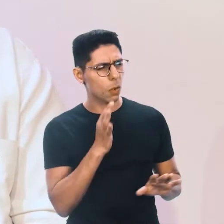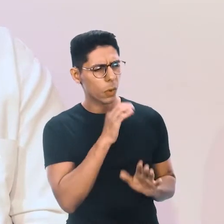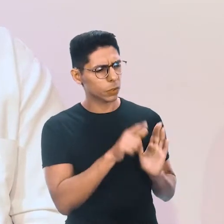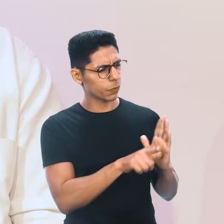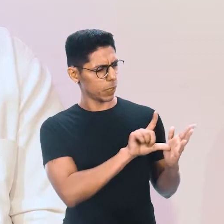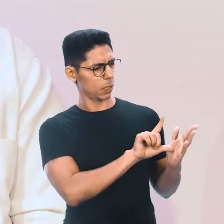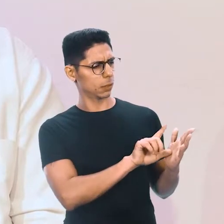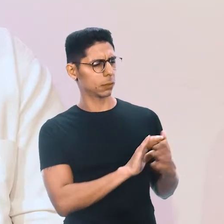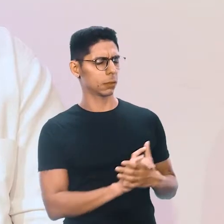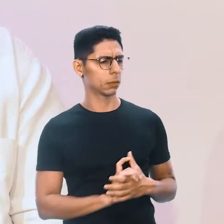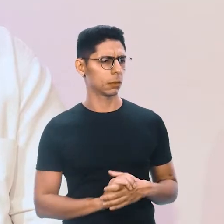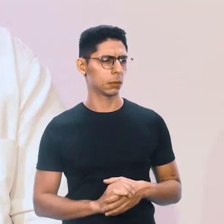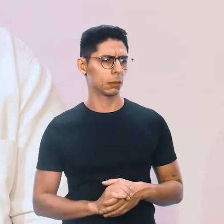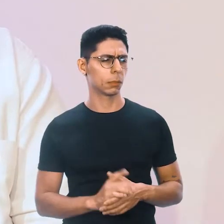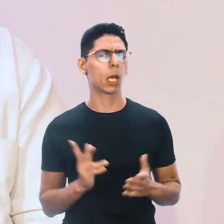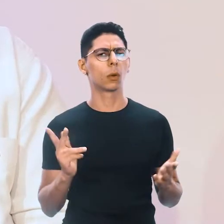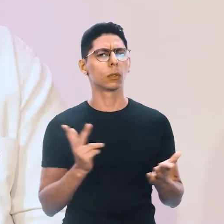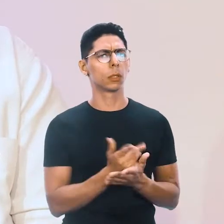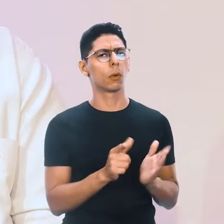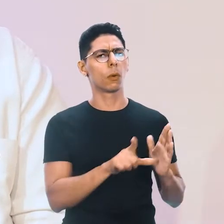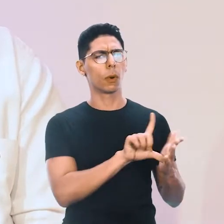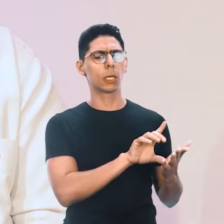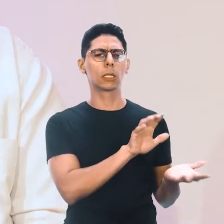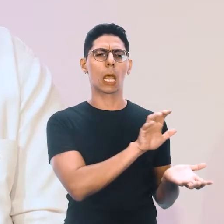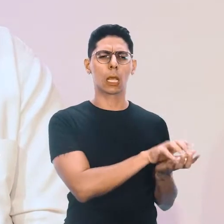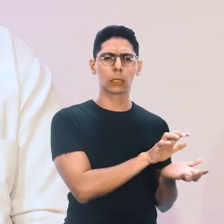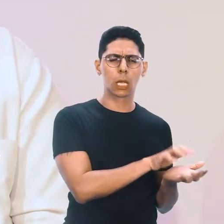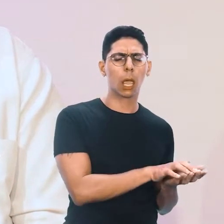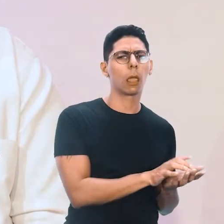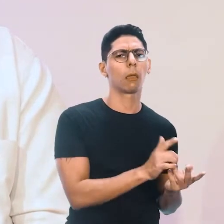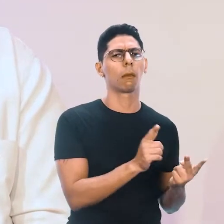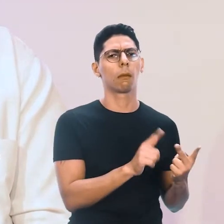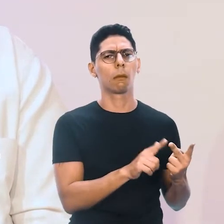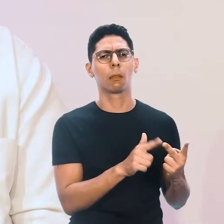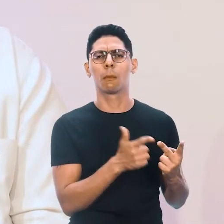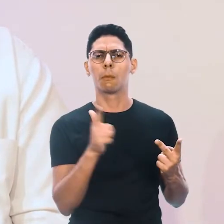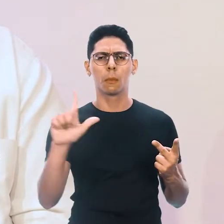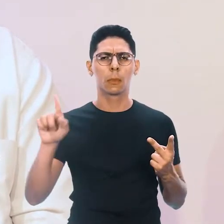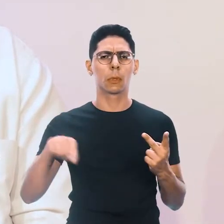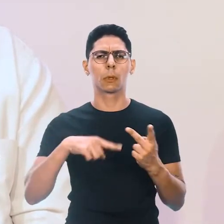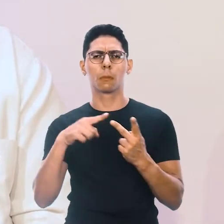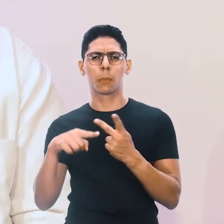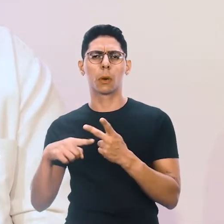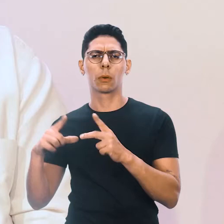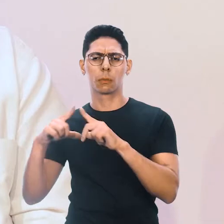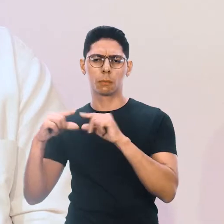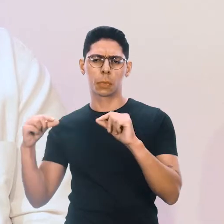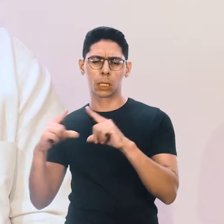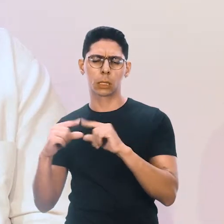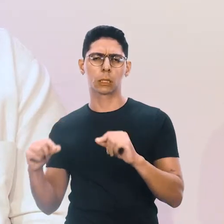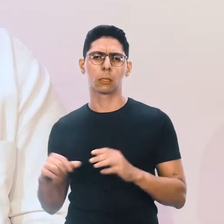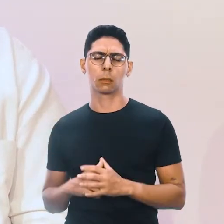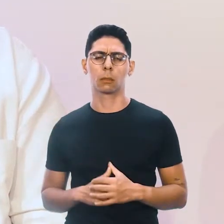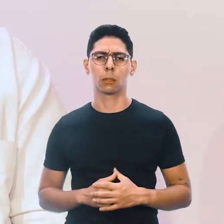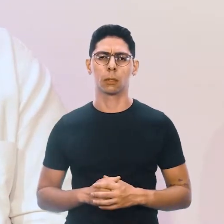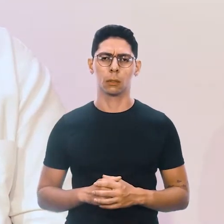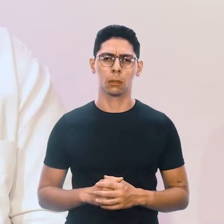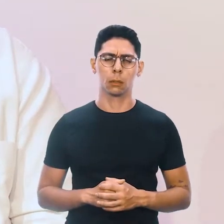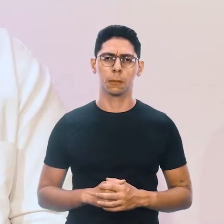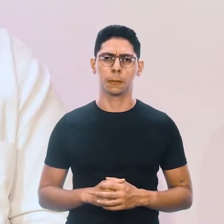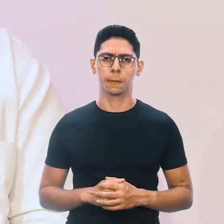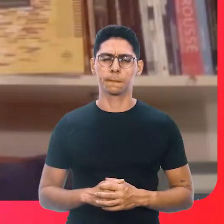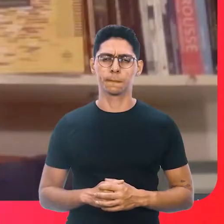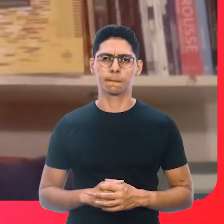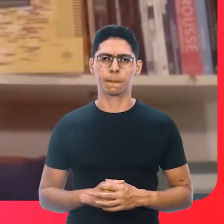não? Também teve um em Recife, depois teve um em Brasília, acho que é isso aí. Foi esse em Brasília.